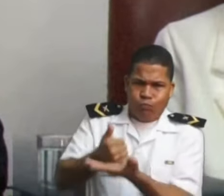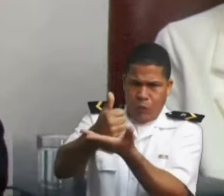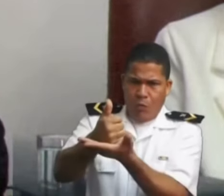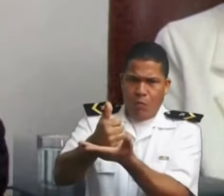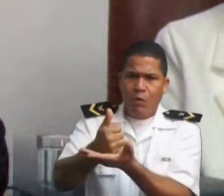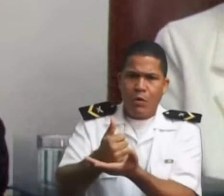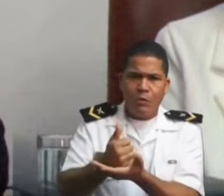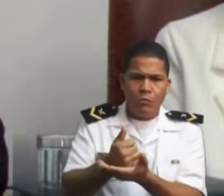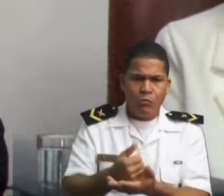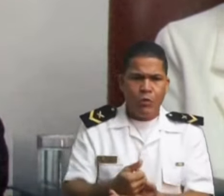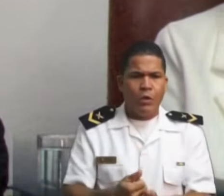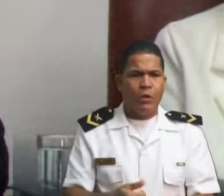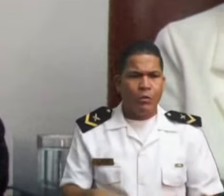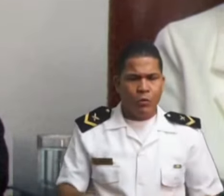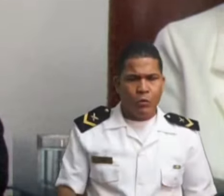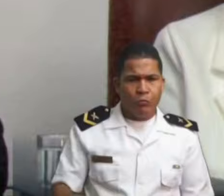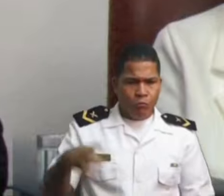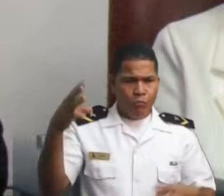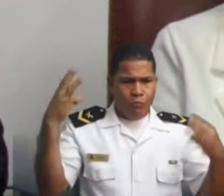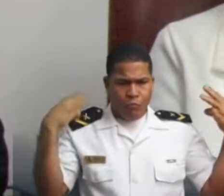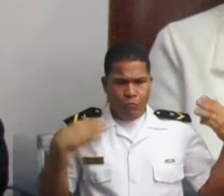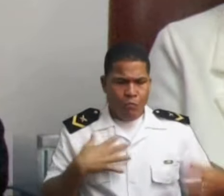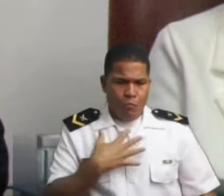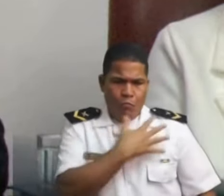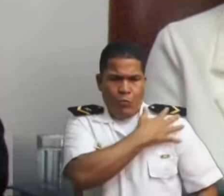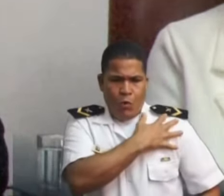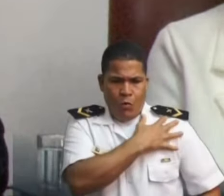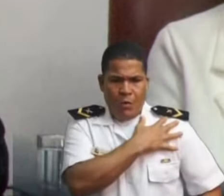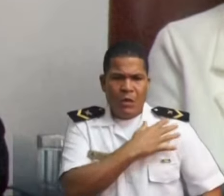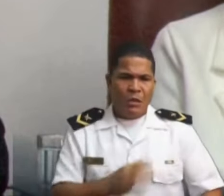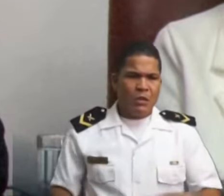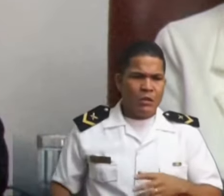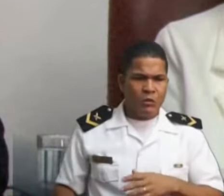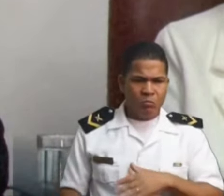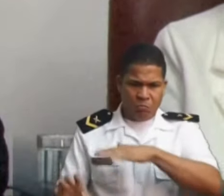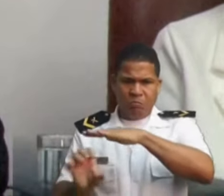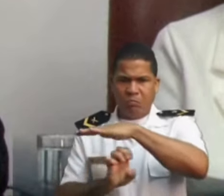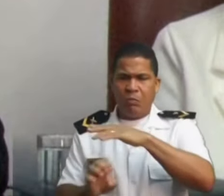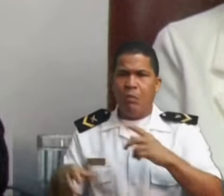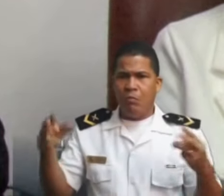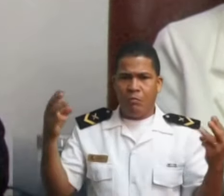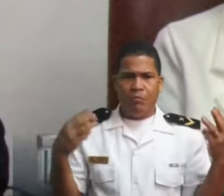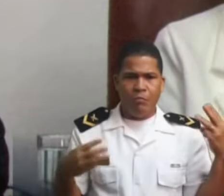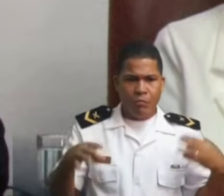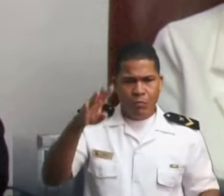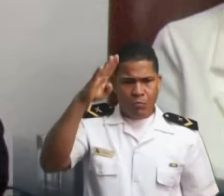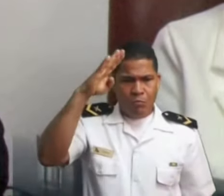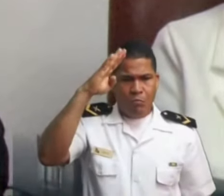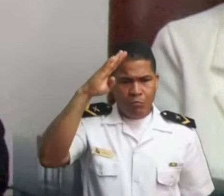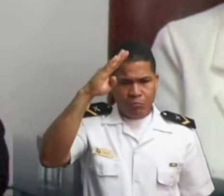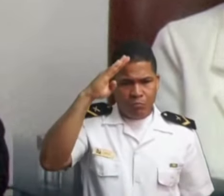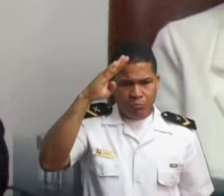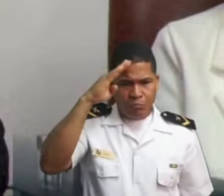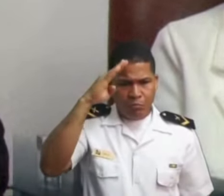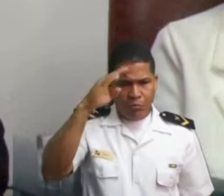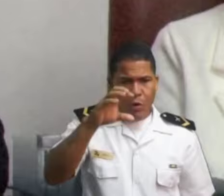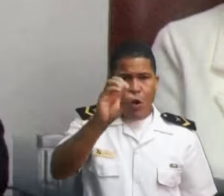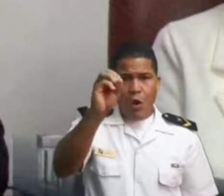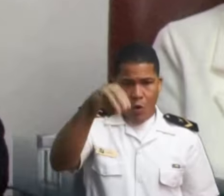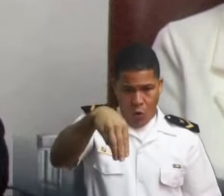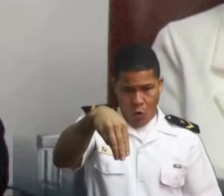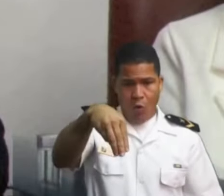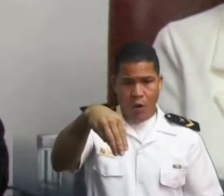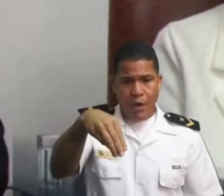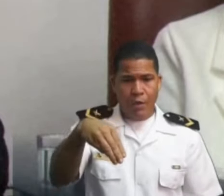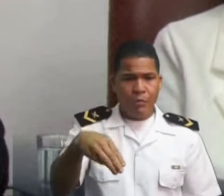tribunal pelos comandos de todas as organizações militares da Marinha, afetas às missões